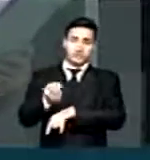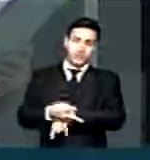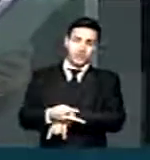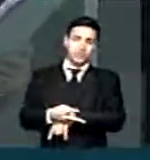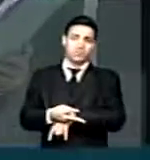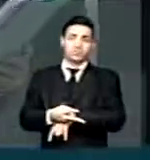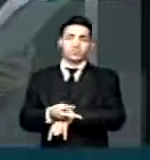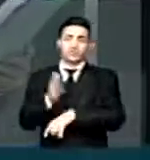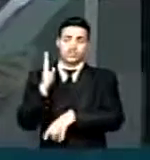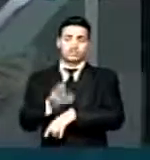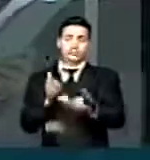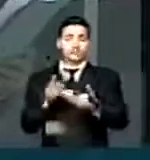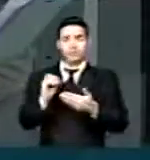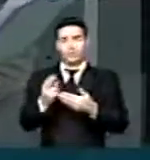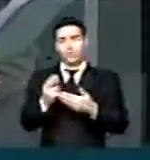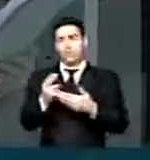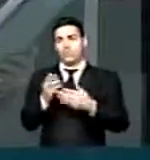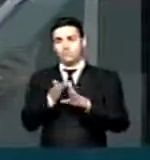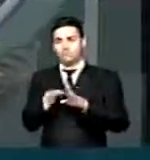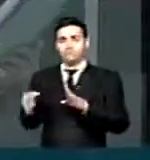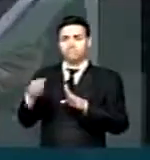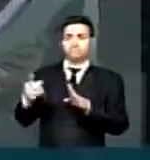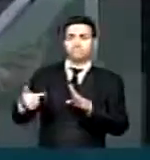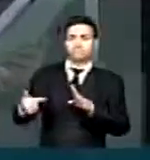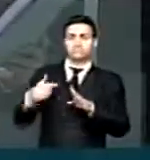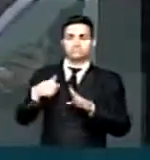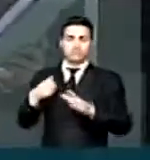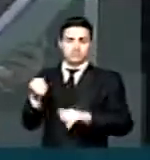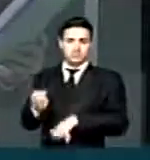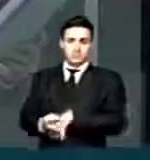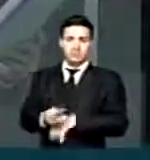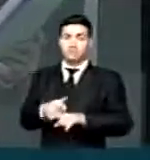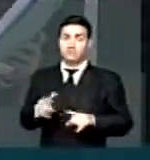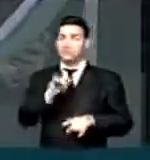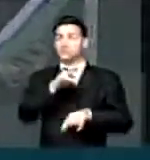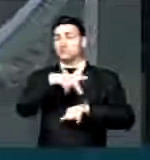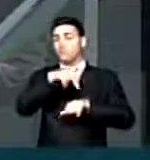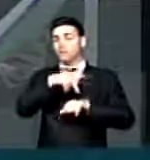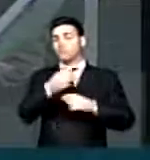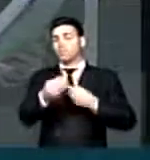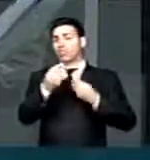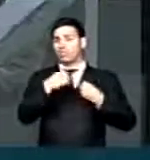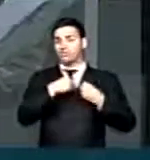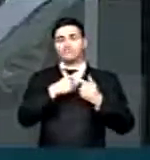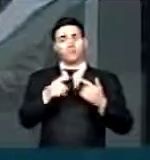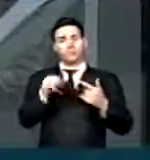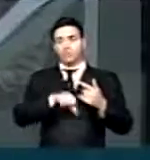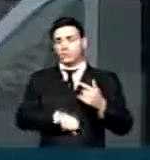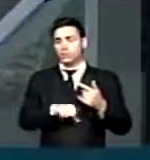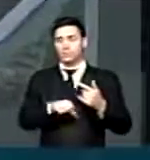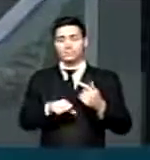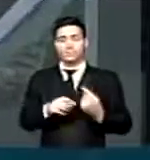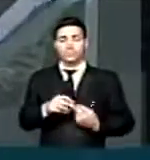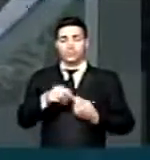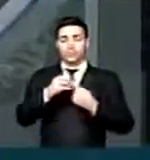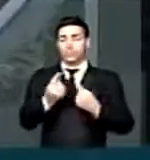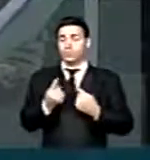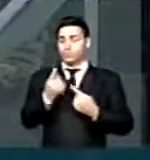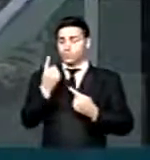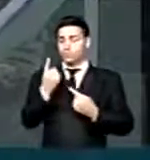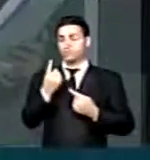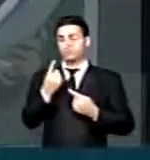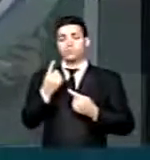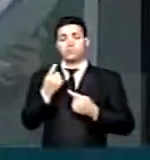e indiretos, e pode ser prejudicada com a concorrência estrangeira. Em alguma região do país, é a única atividade